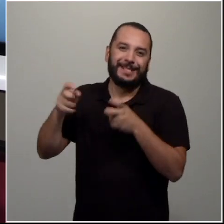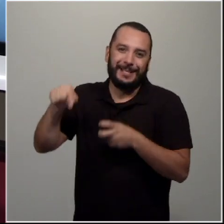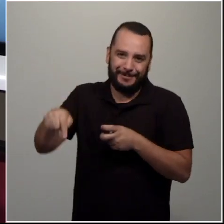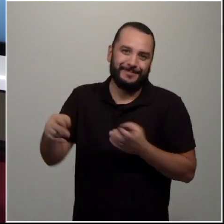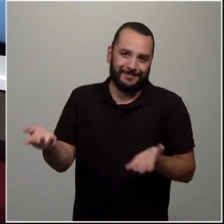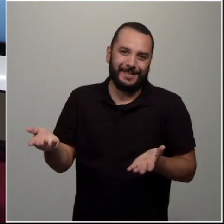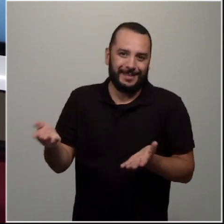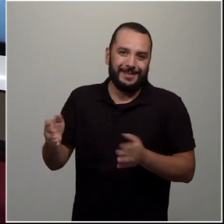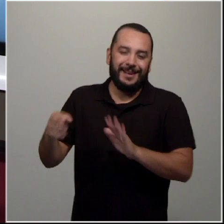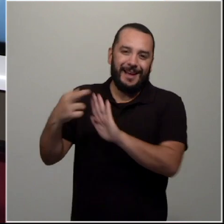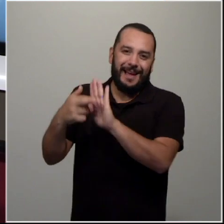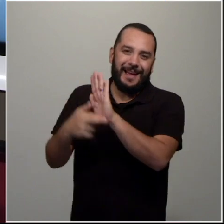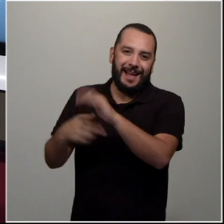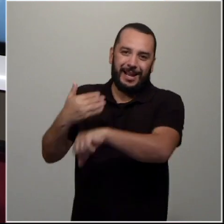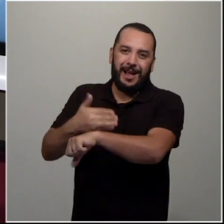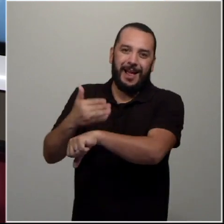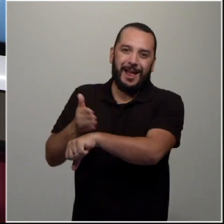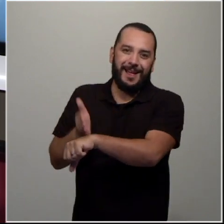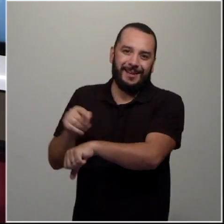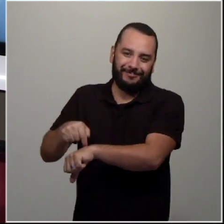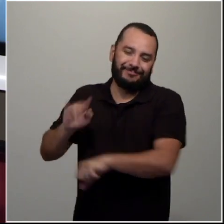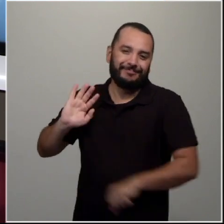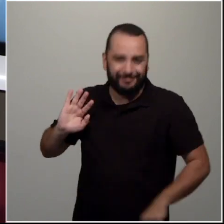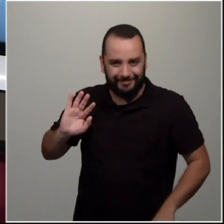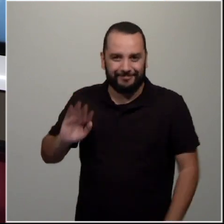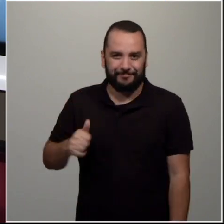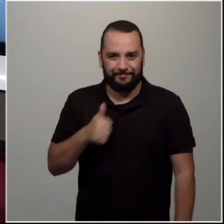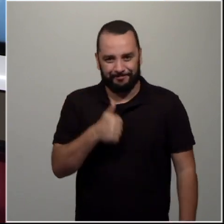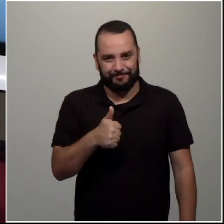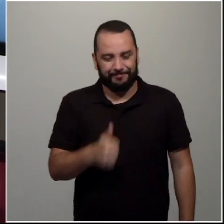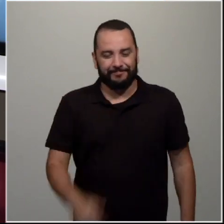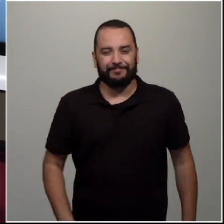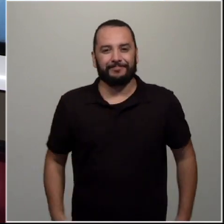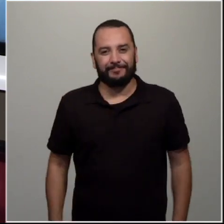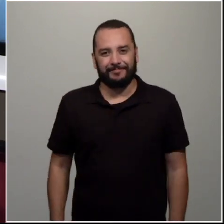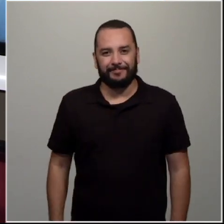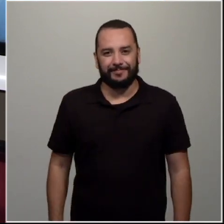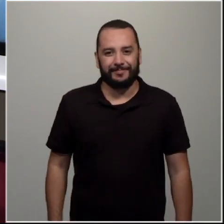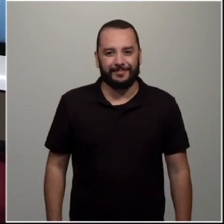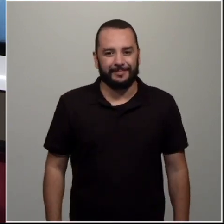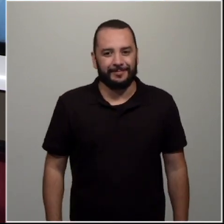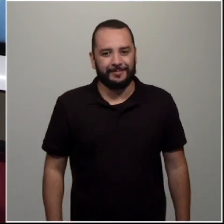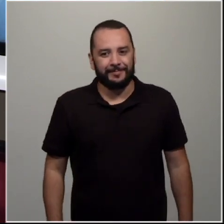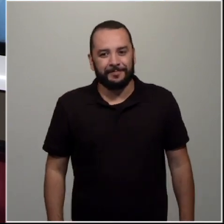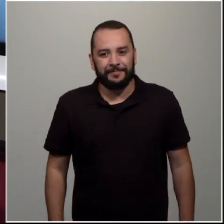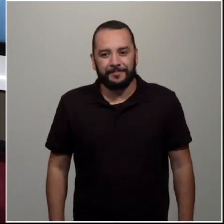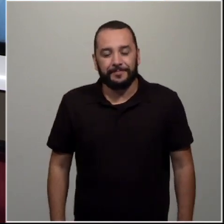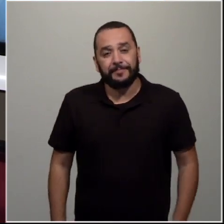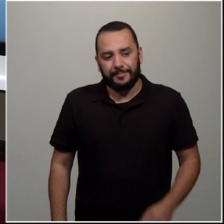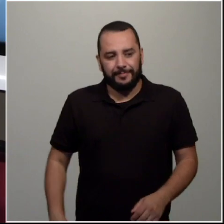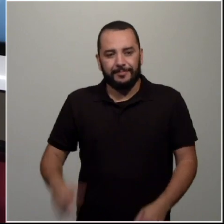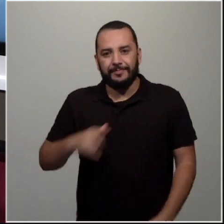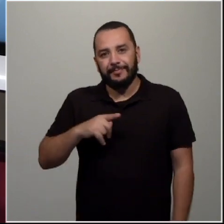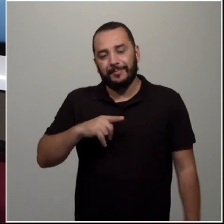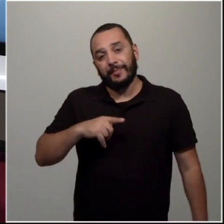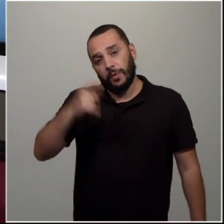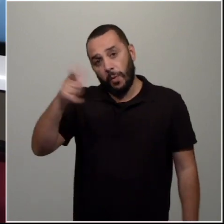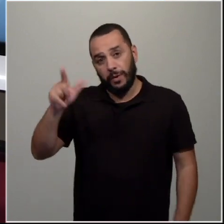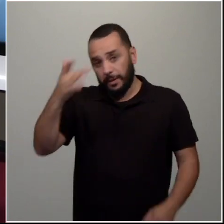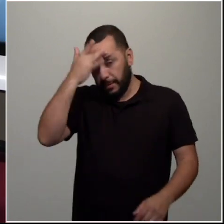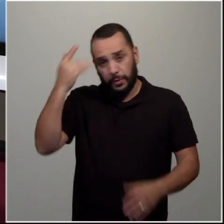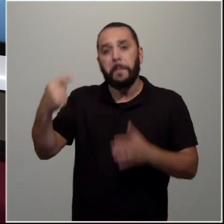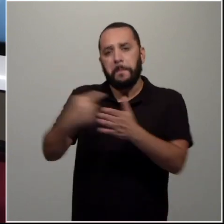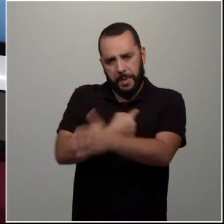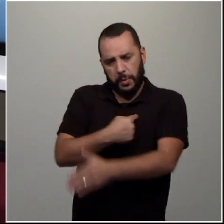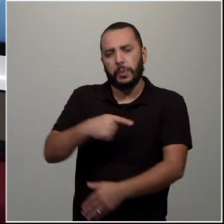nerd a idéia está por trás do sistema de numeração babilônico uma outra pergunta que que